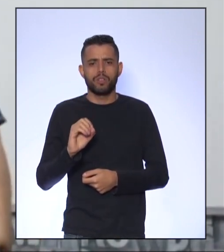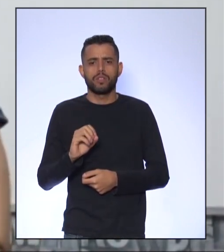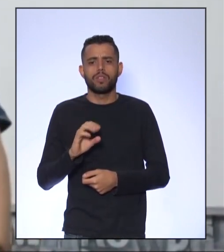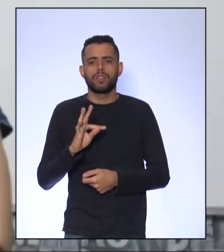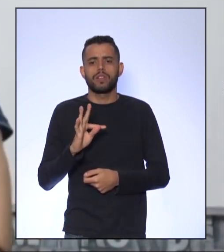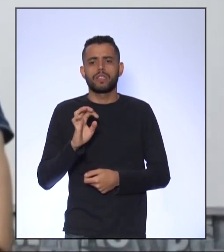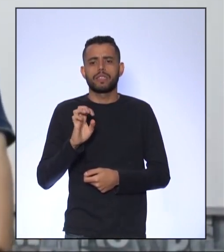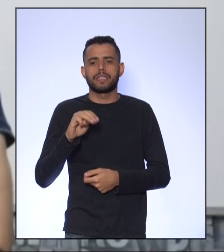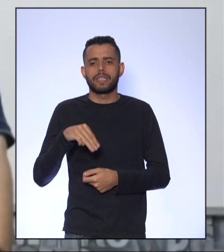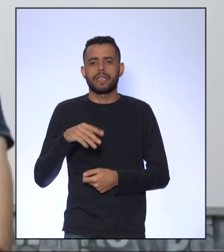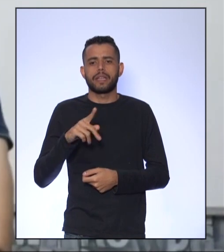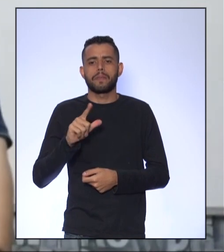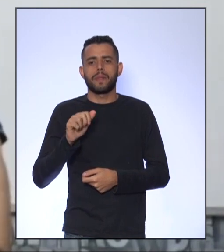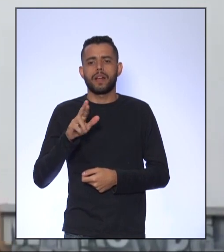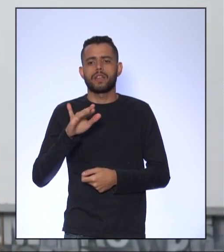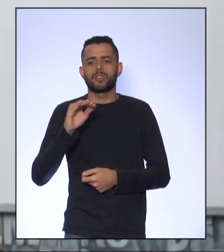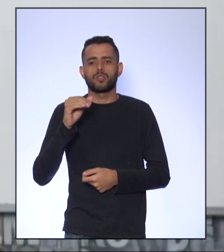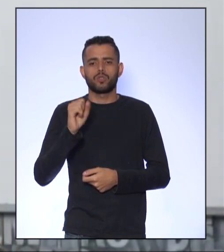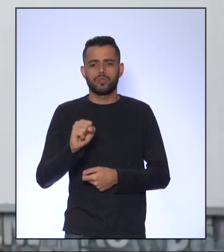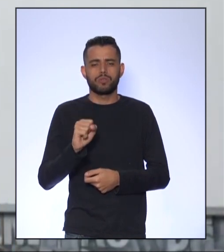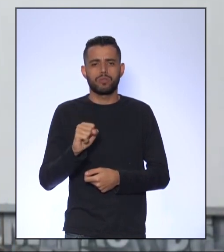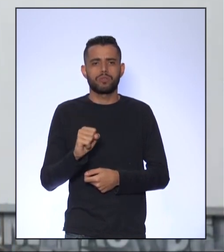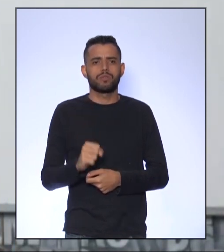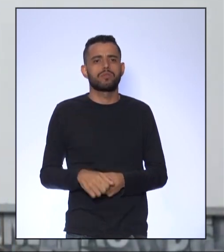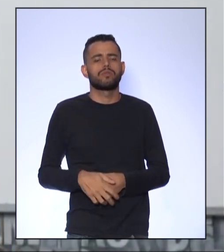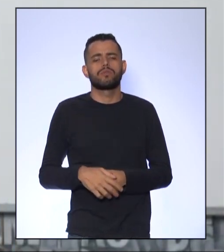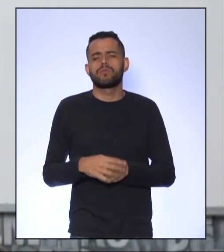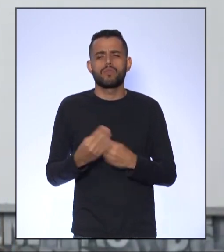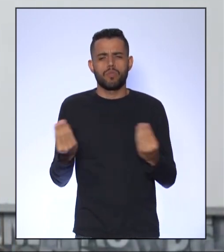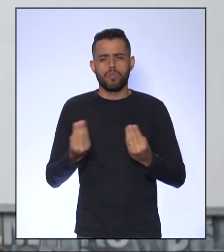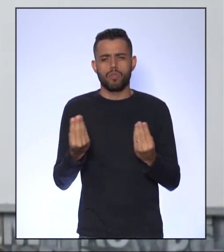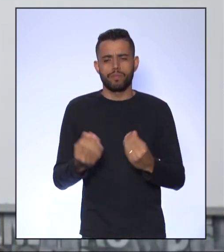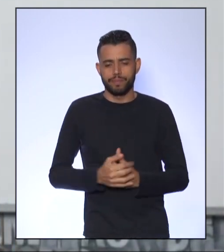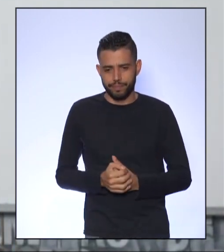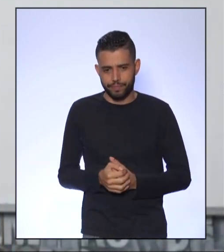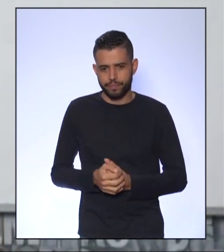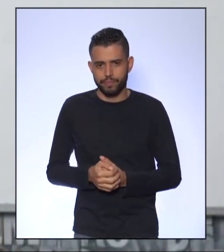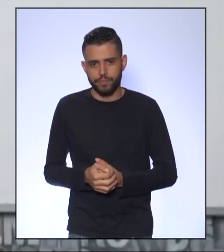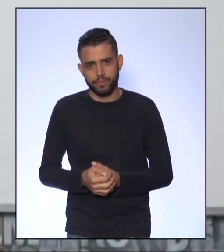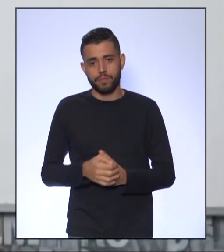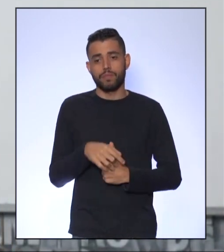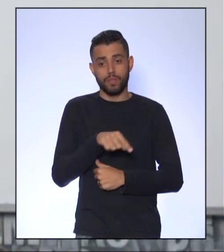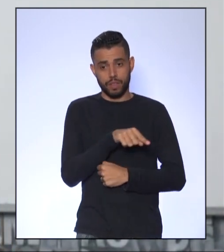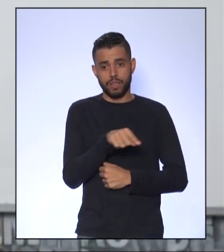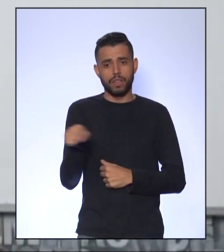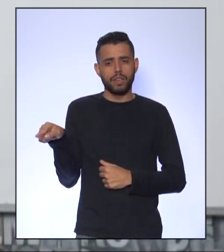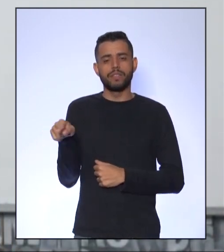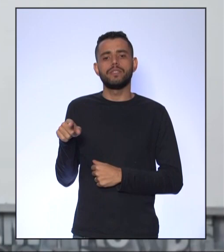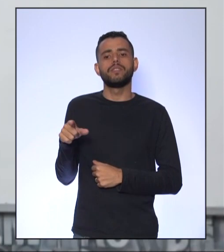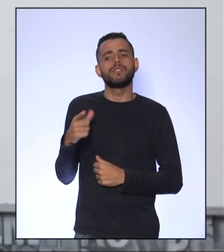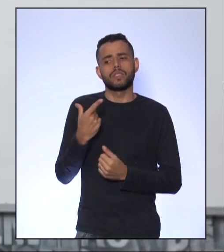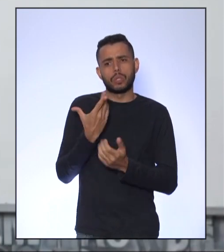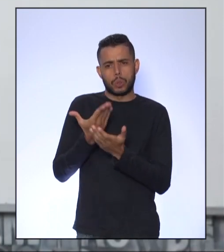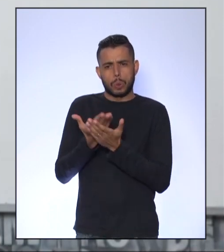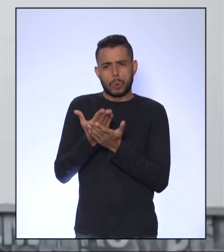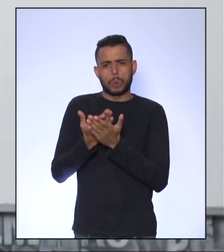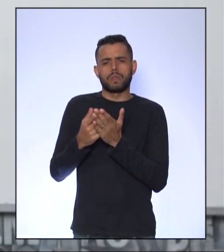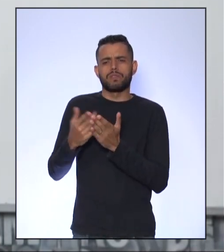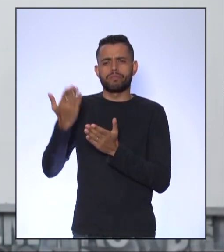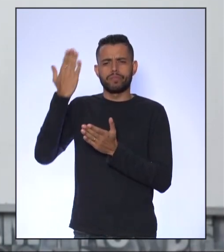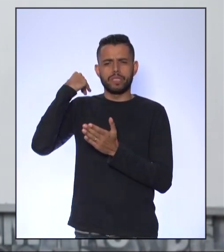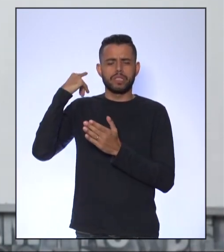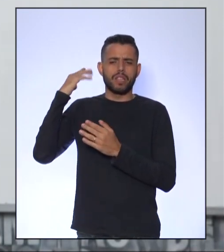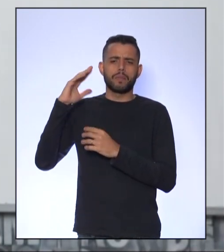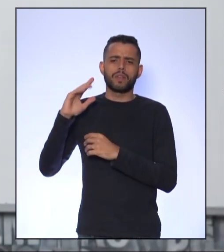templários. Pablo Gabriel, os templários, eles são objeto de estudo desde as cruzadas